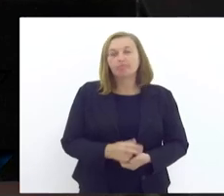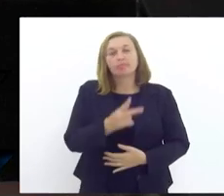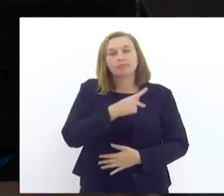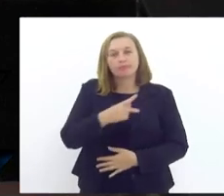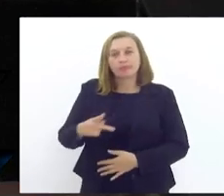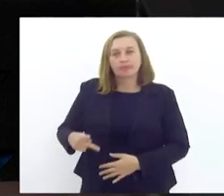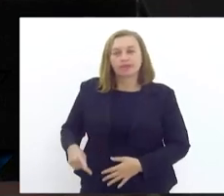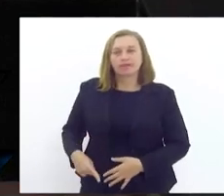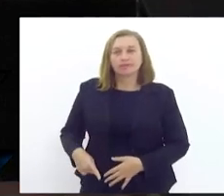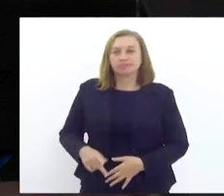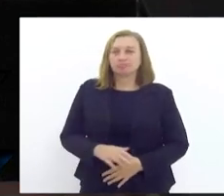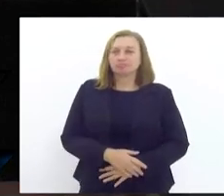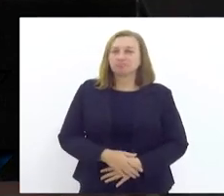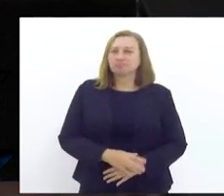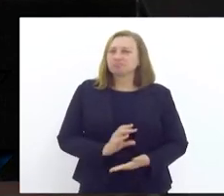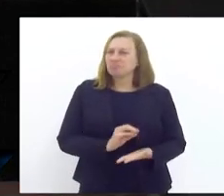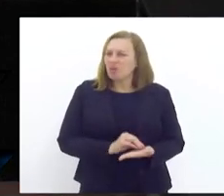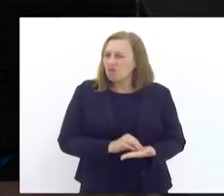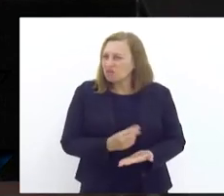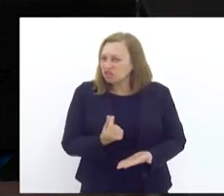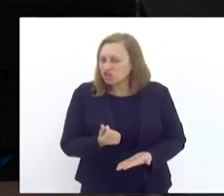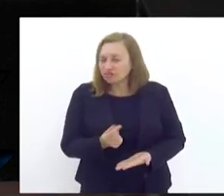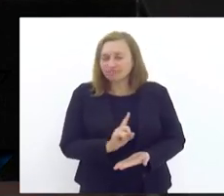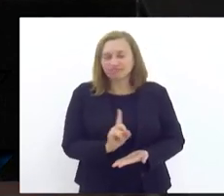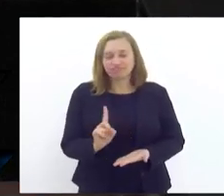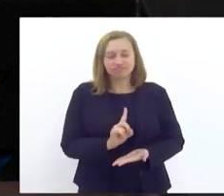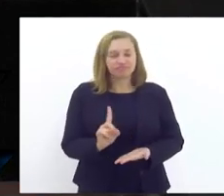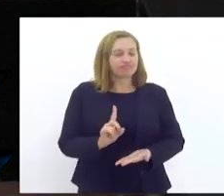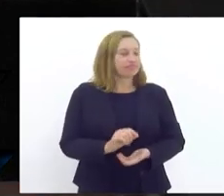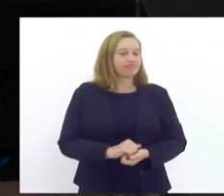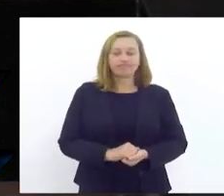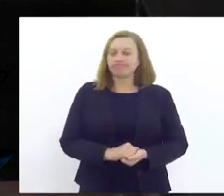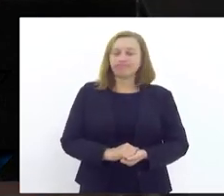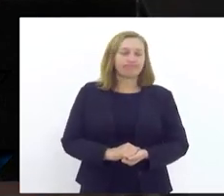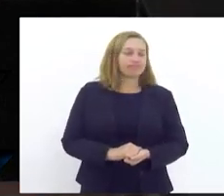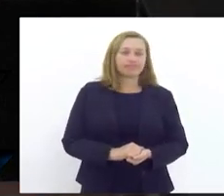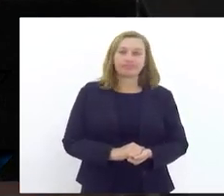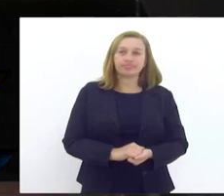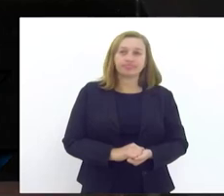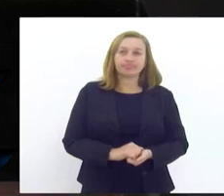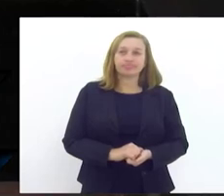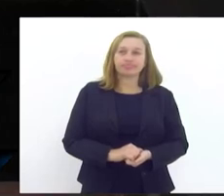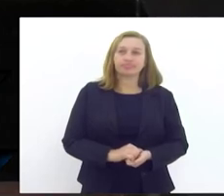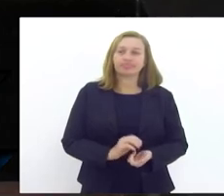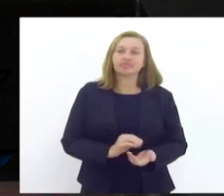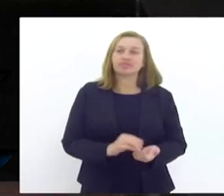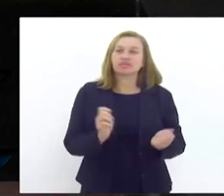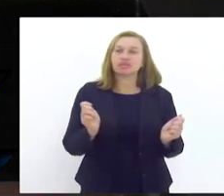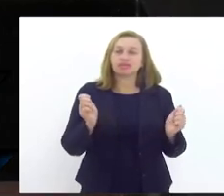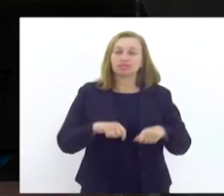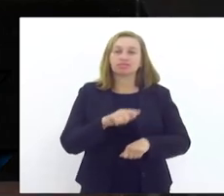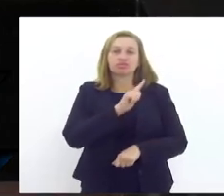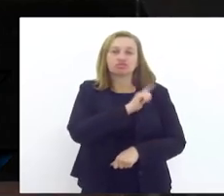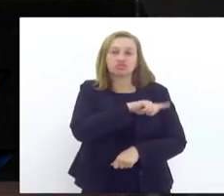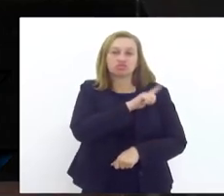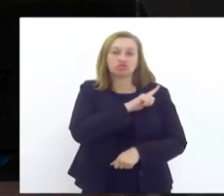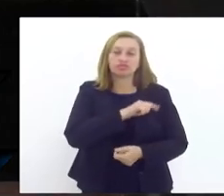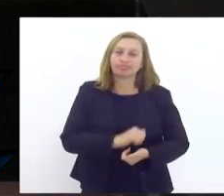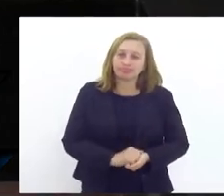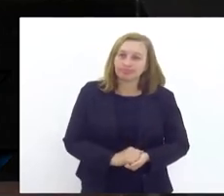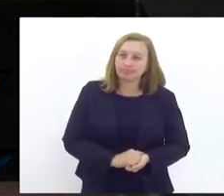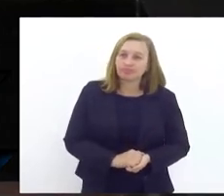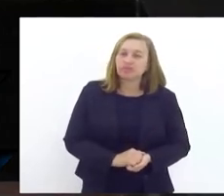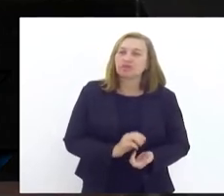Presidente não é por falta de dinheiro não é por falta de capacidade de gestão é